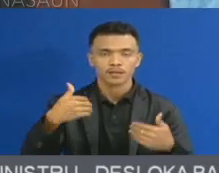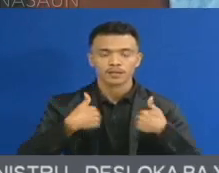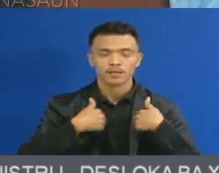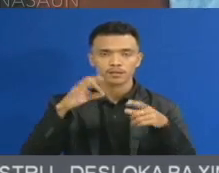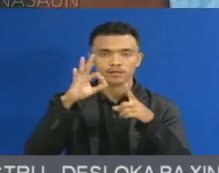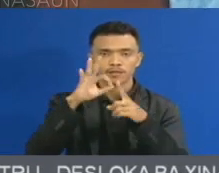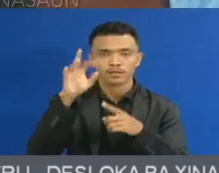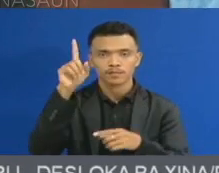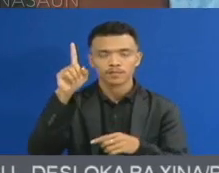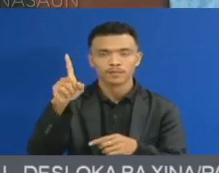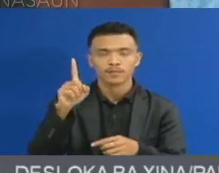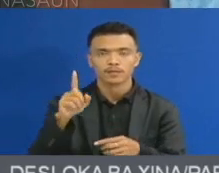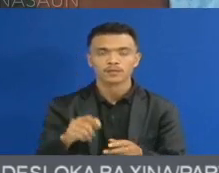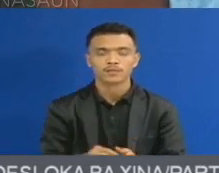né?